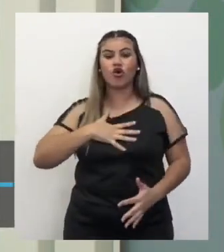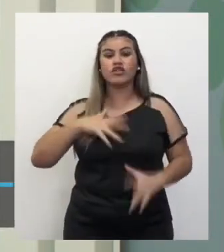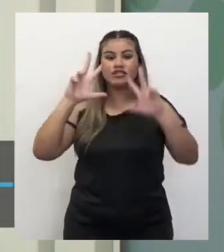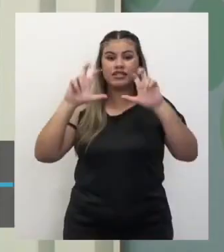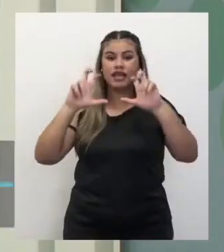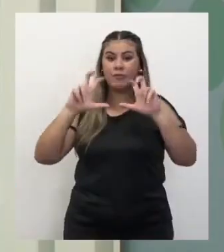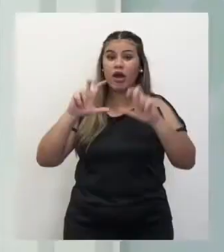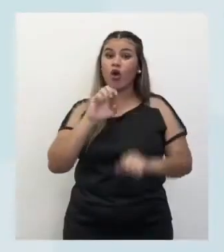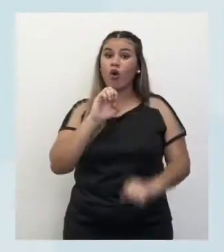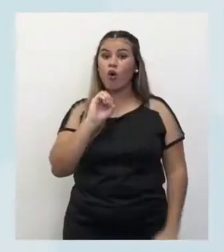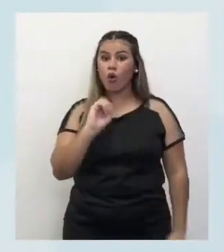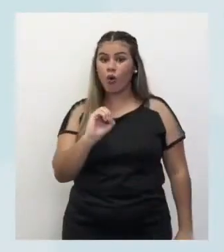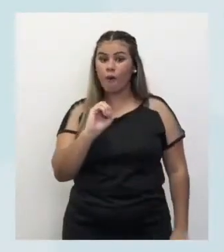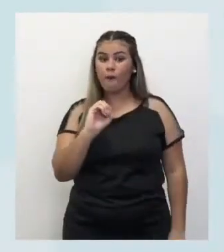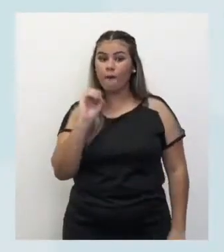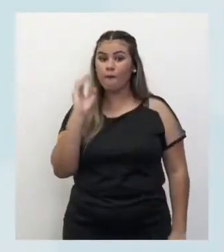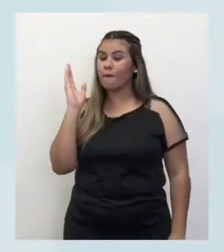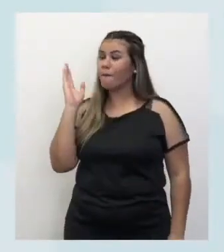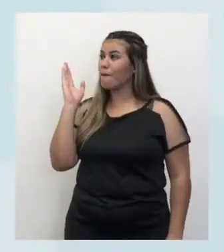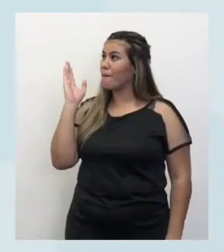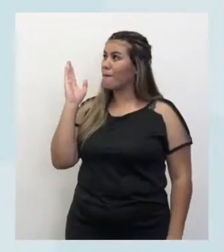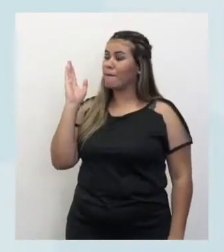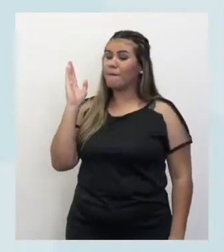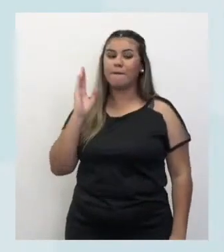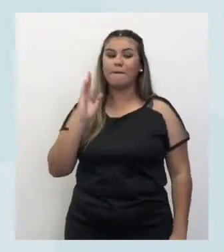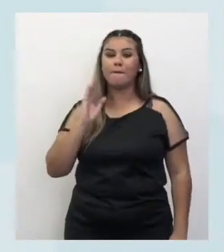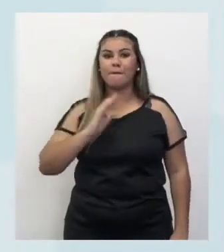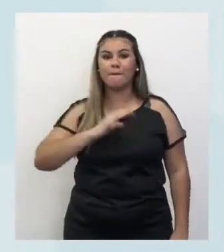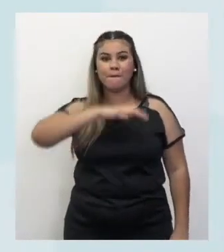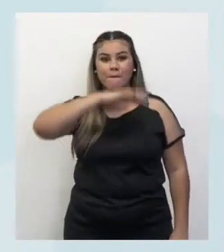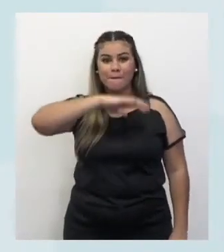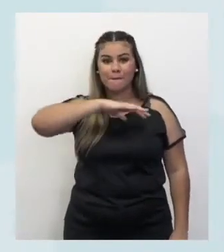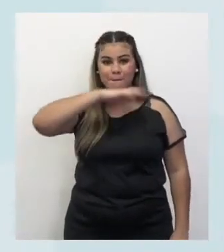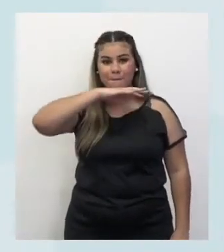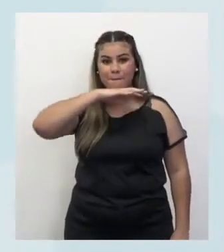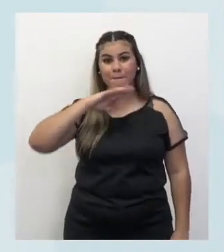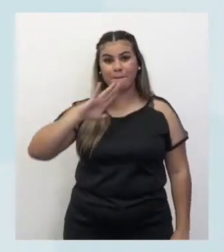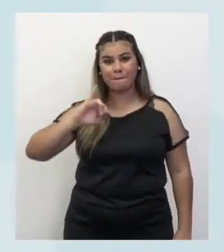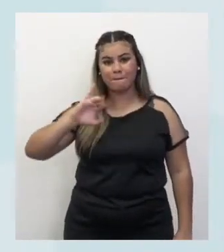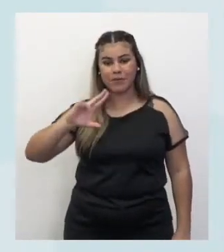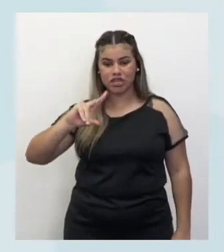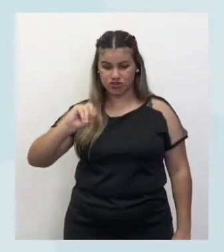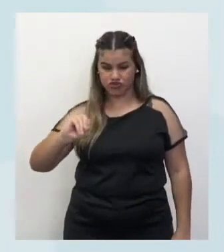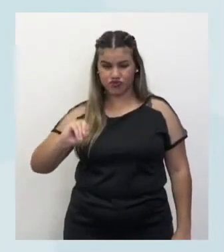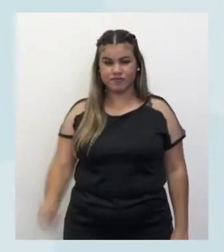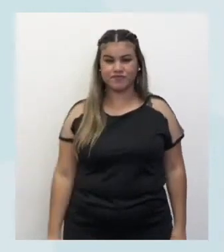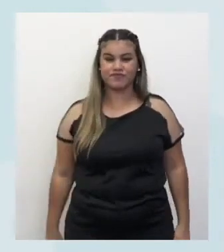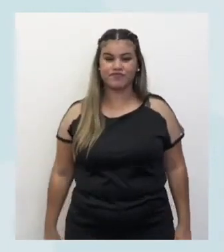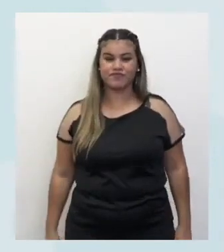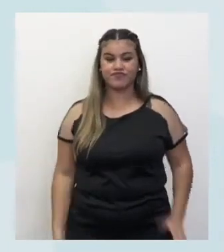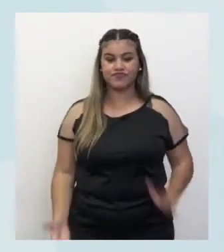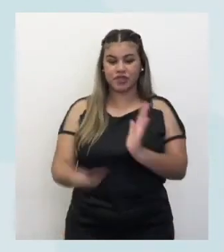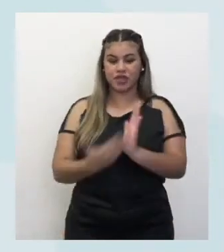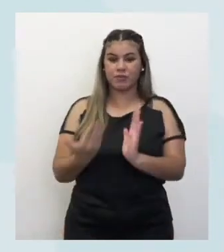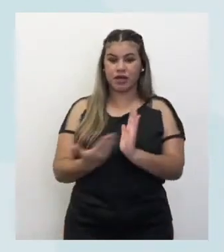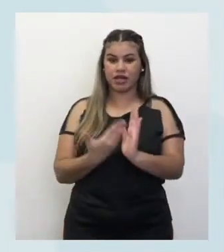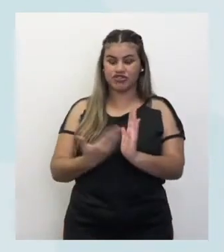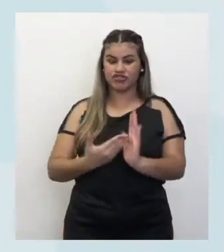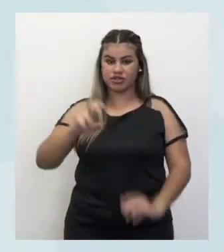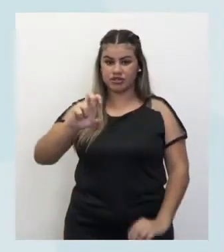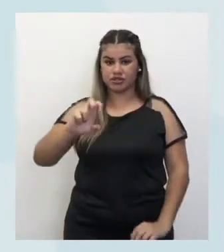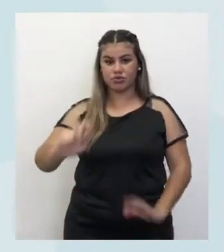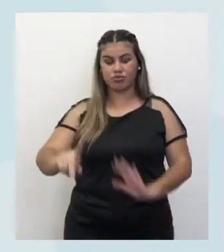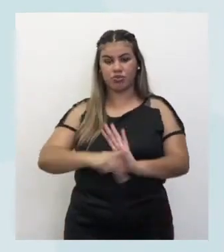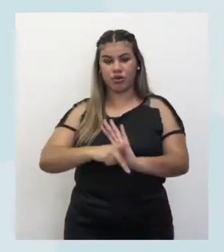Vocês têm na página 37 do Caderno do Aluno. 37? Não, na página 5, desculpa. Na página 5.